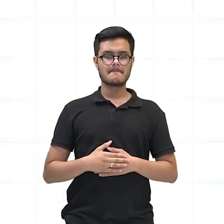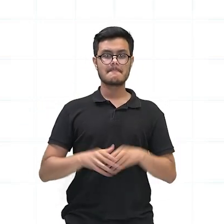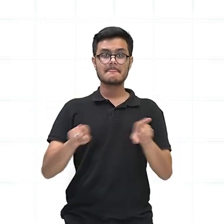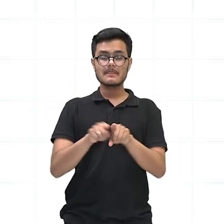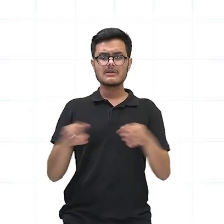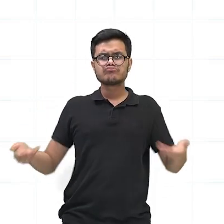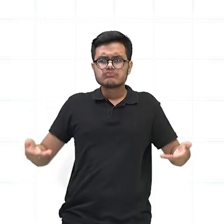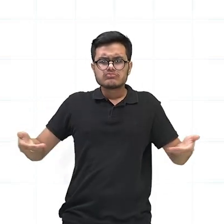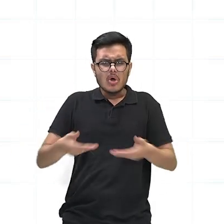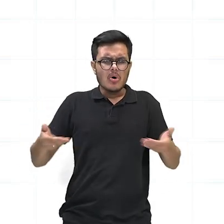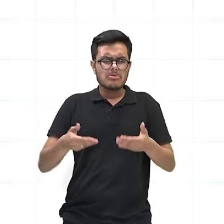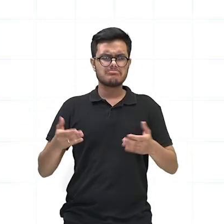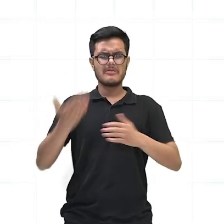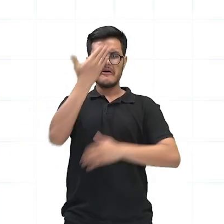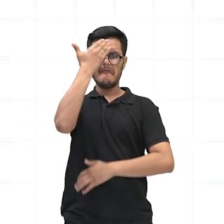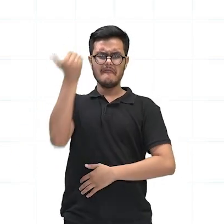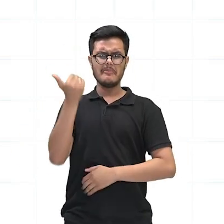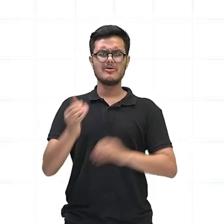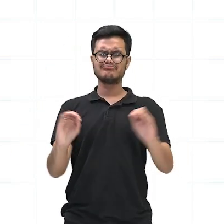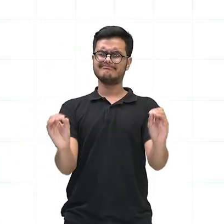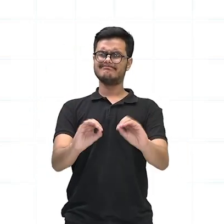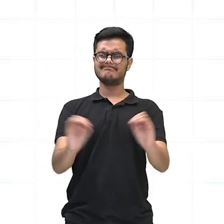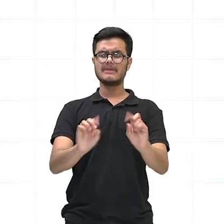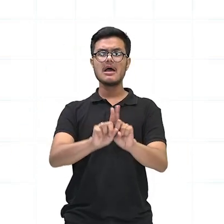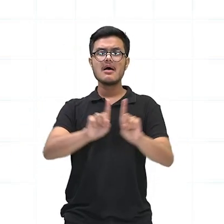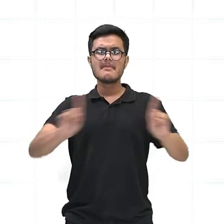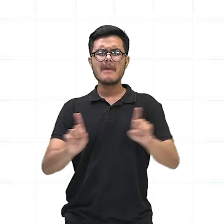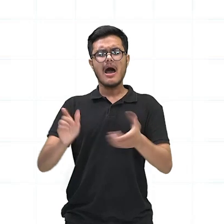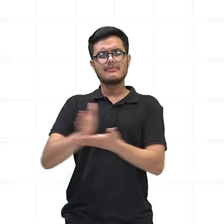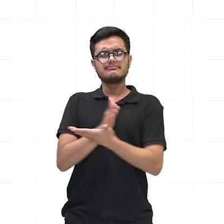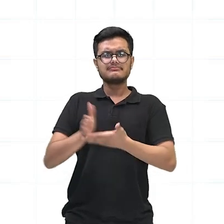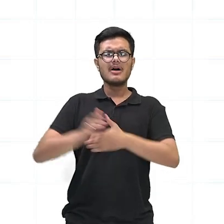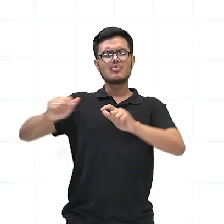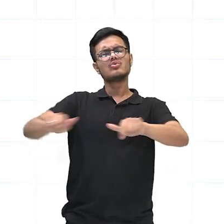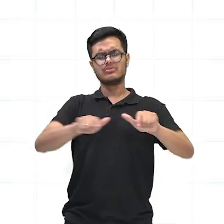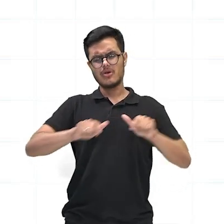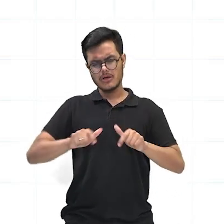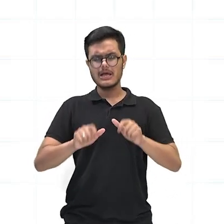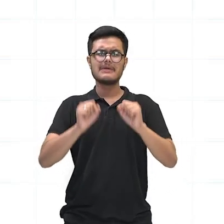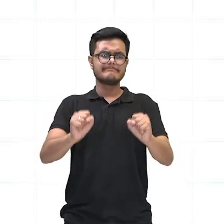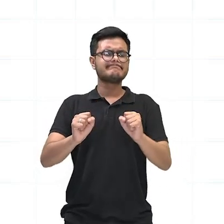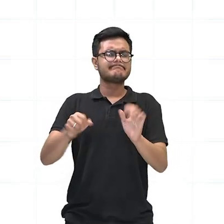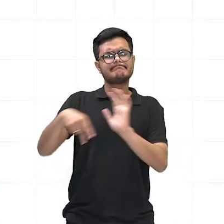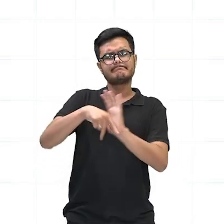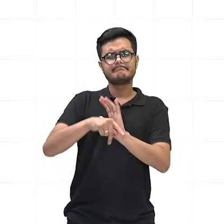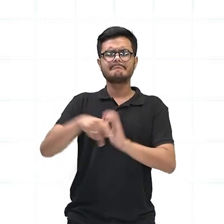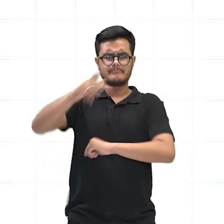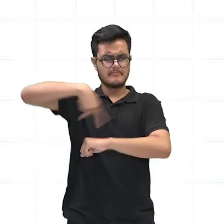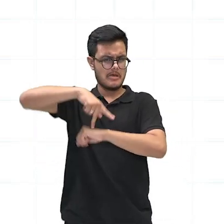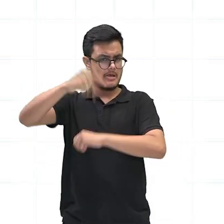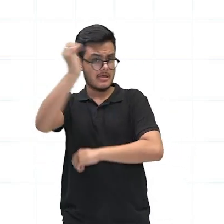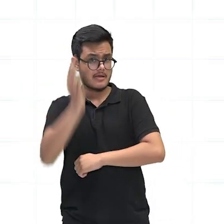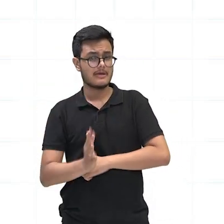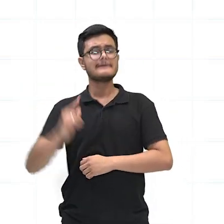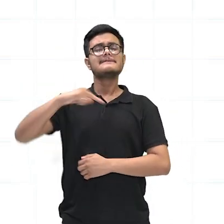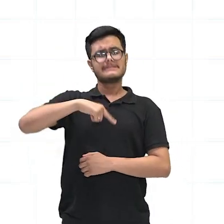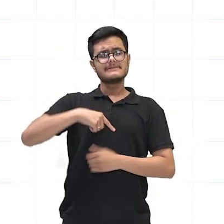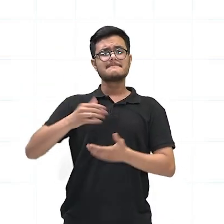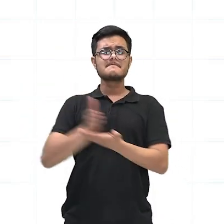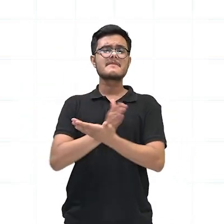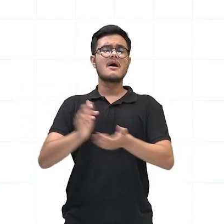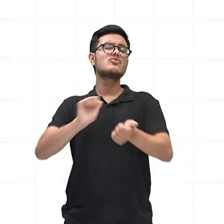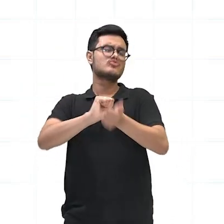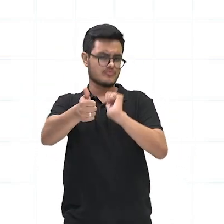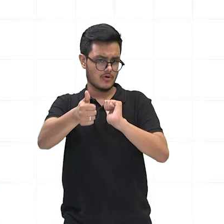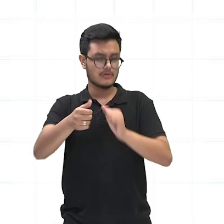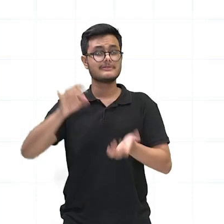tem uma visibilidade muito grande, mas em alguns cantos, alguns estados aqui do nosso país, a gente já pode ver a